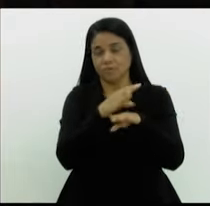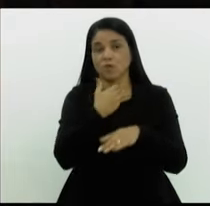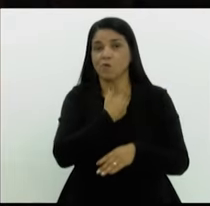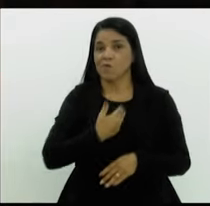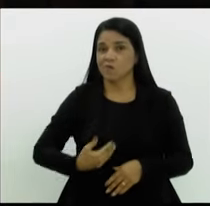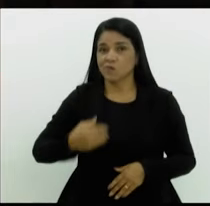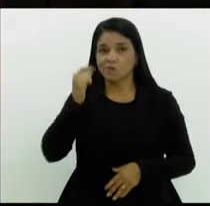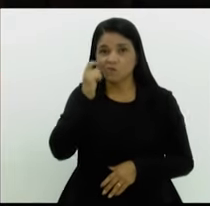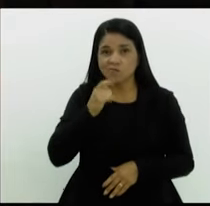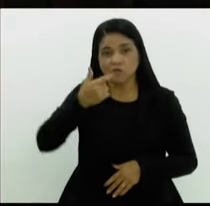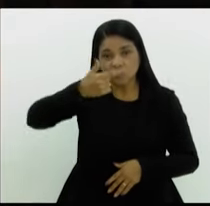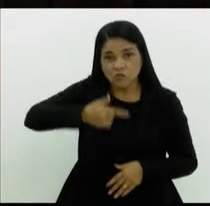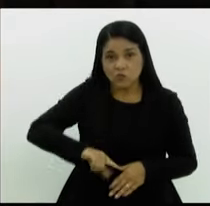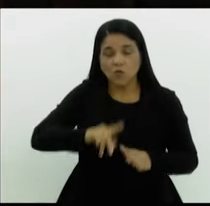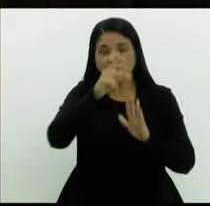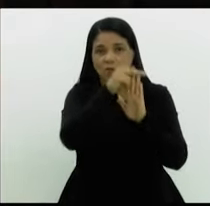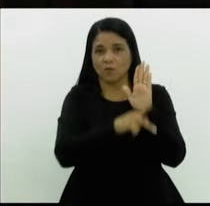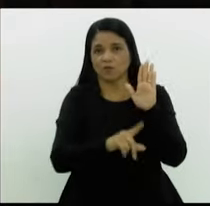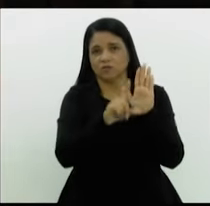Castro está repetindo com esse projeto.